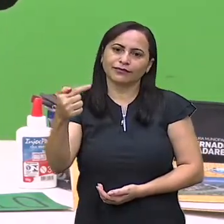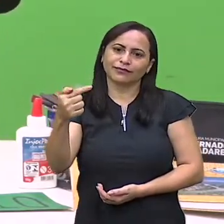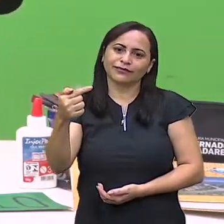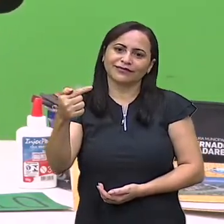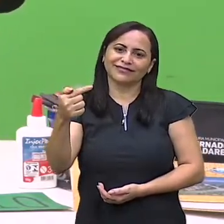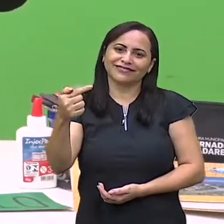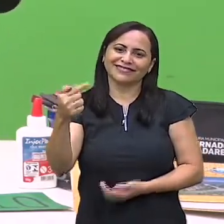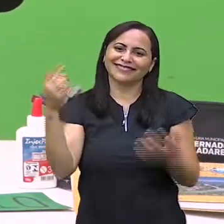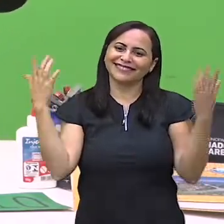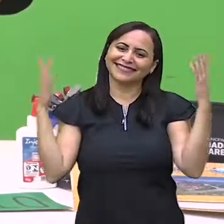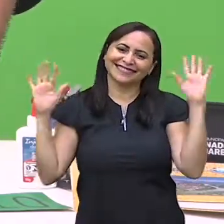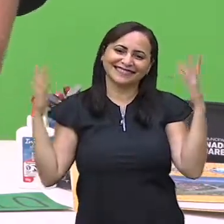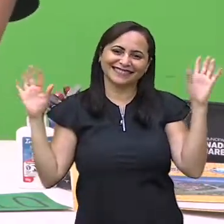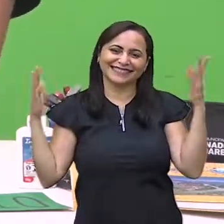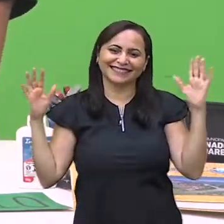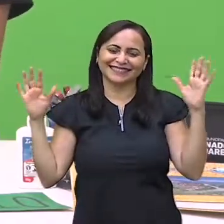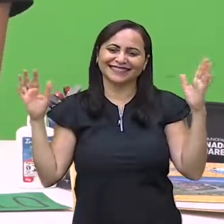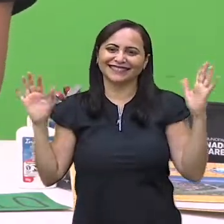1, 2, 3, 4, 5, 6, 7!